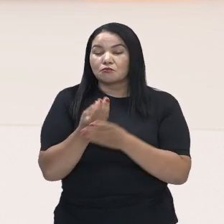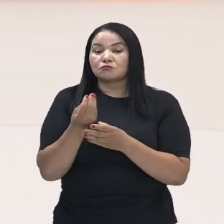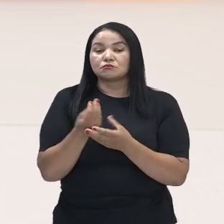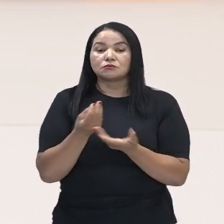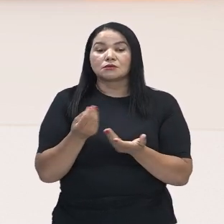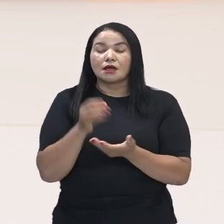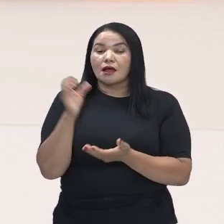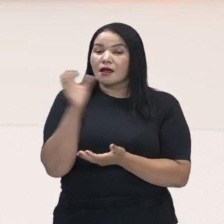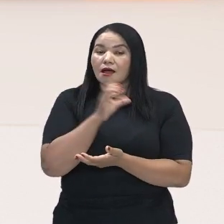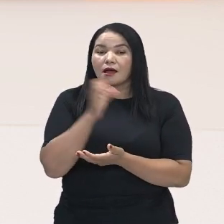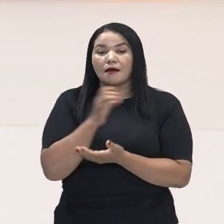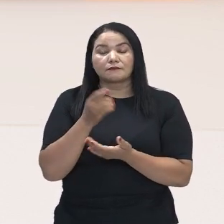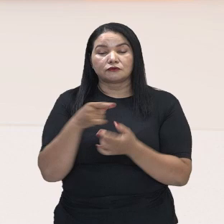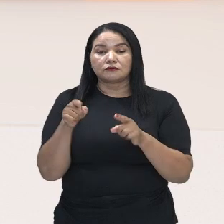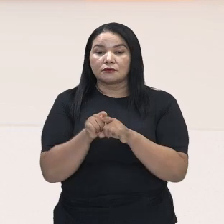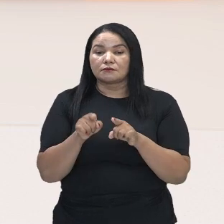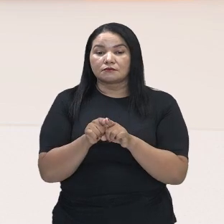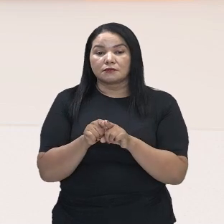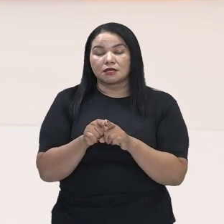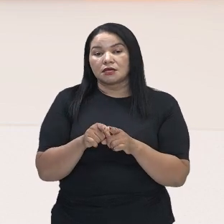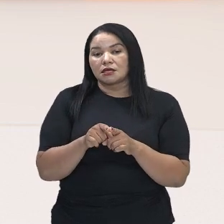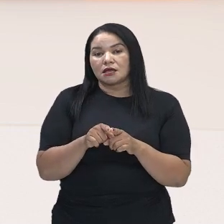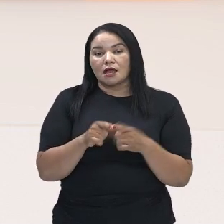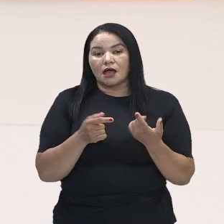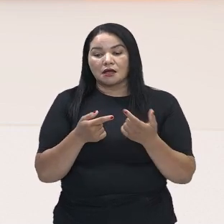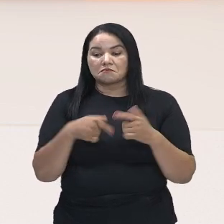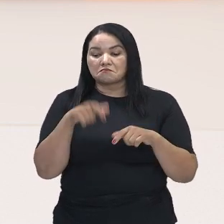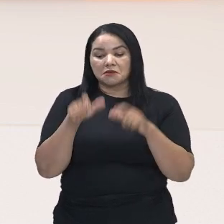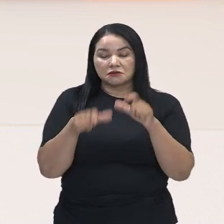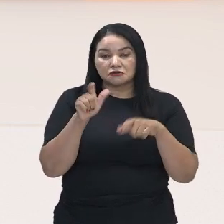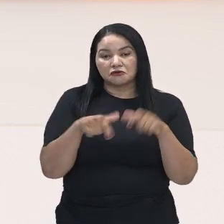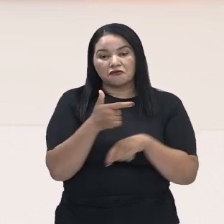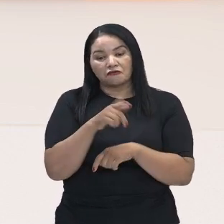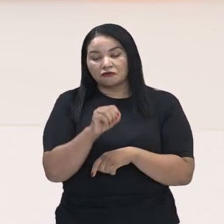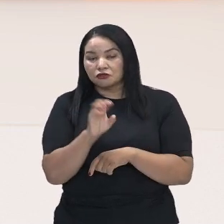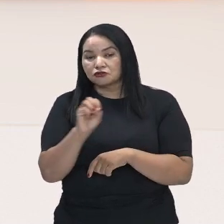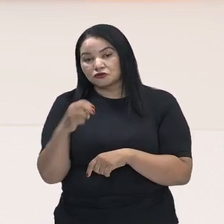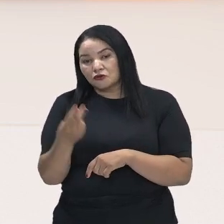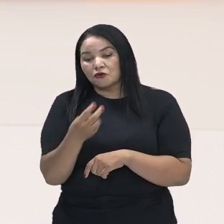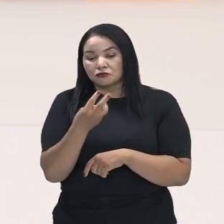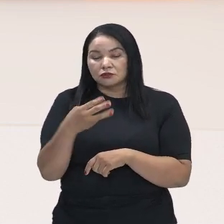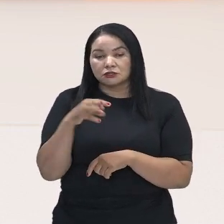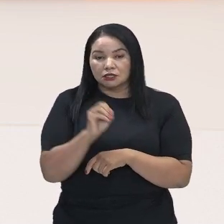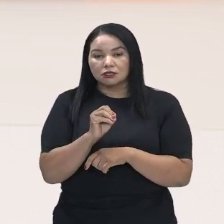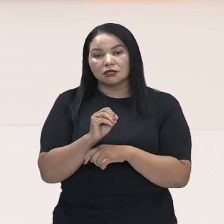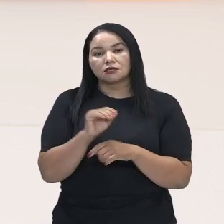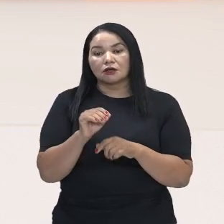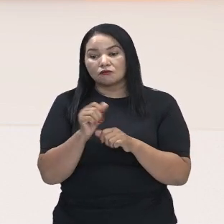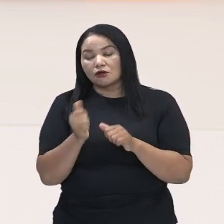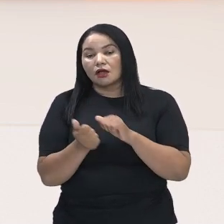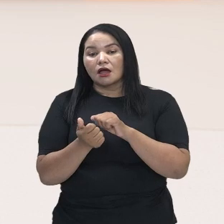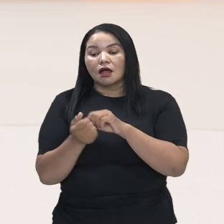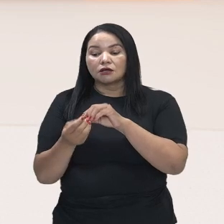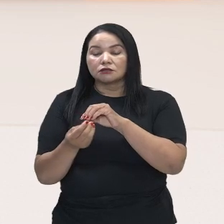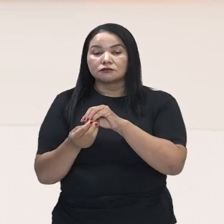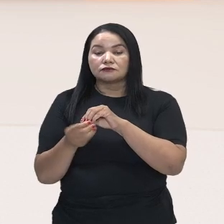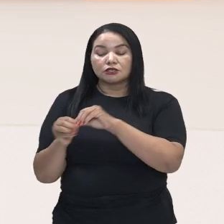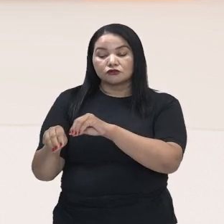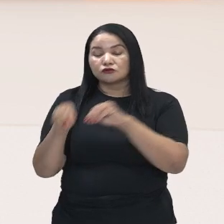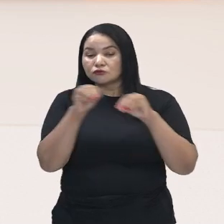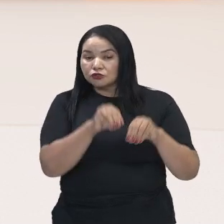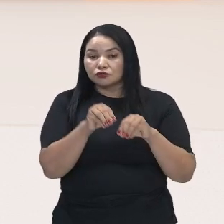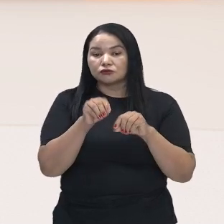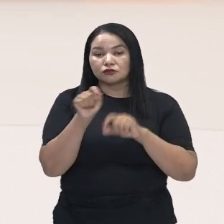mais rápido do que 20, 30 homens trabalhando. Então, ela vai substituir essa mão de obra. Agora,